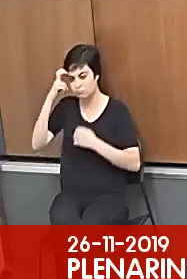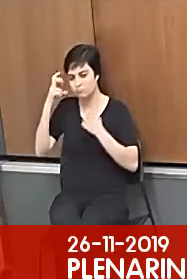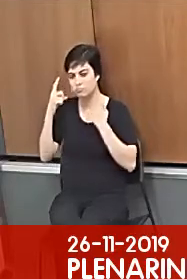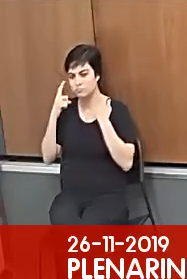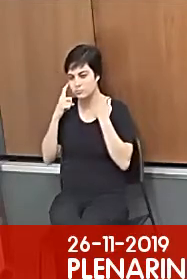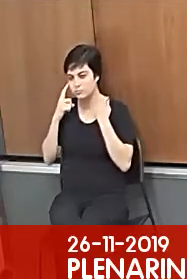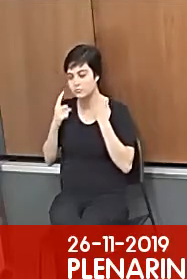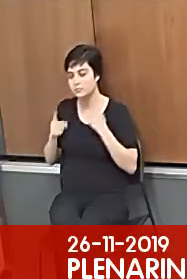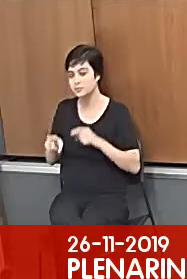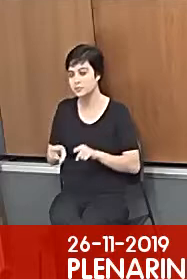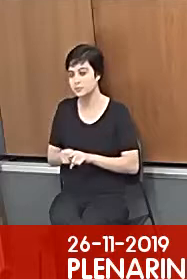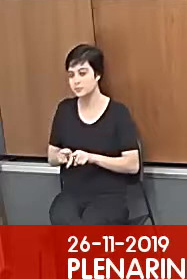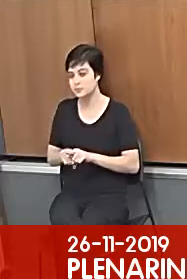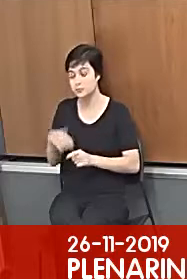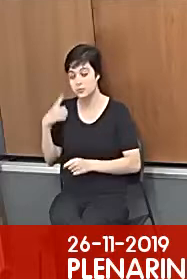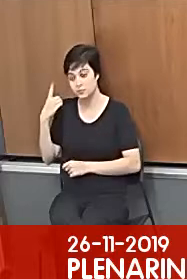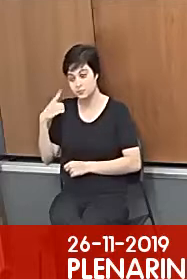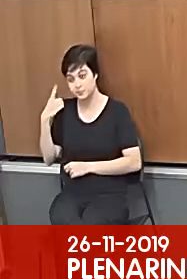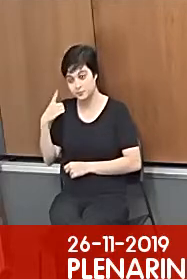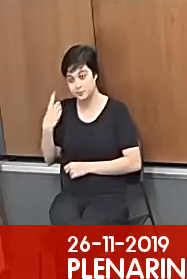deputado Bichir.